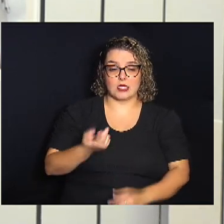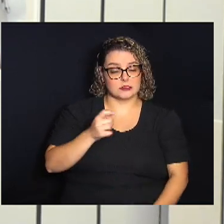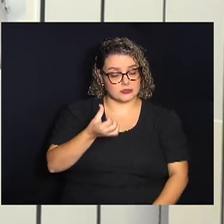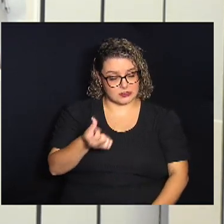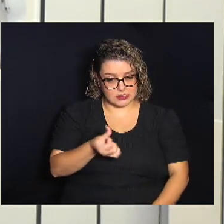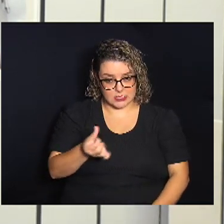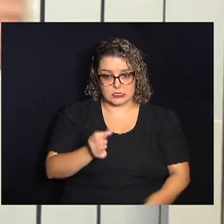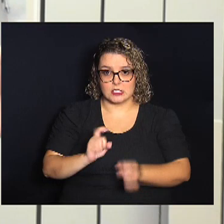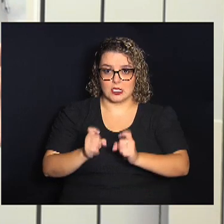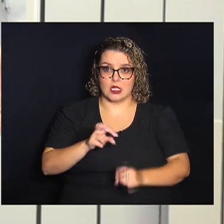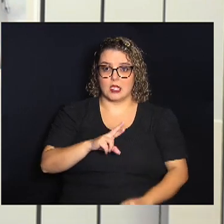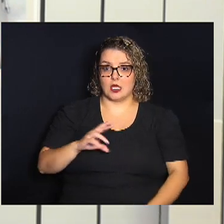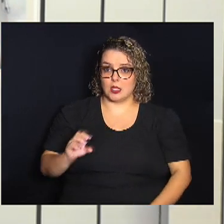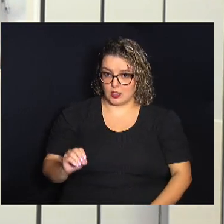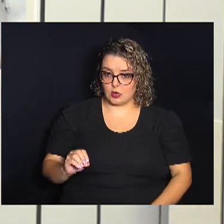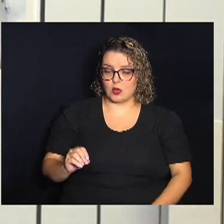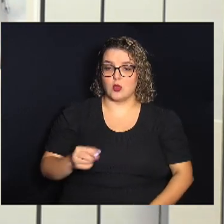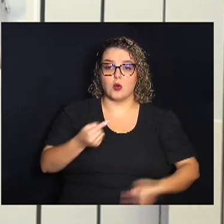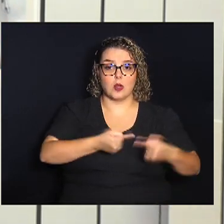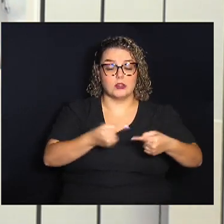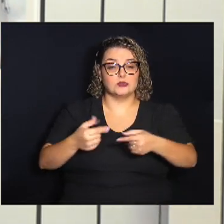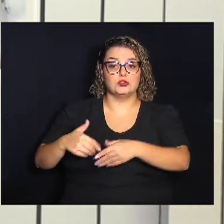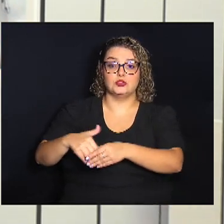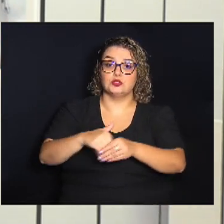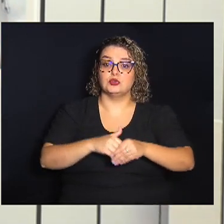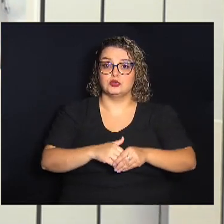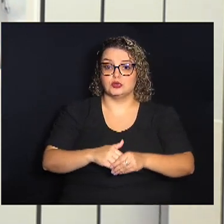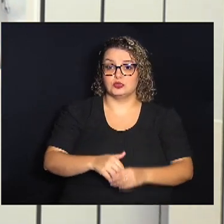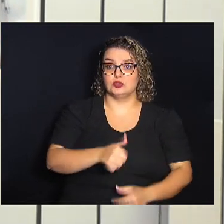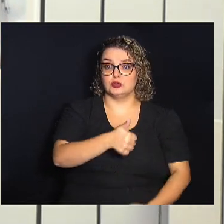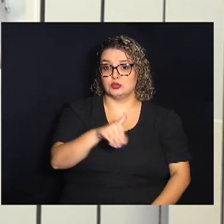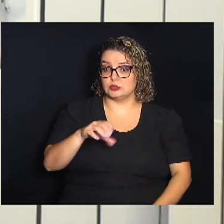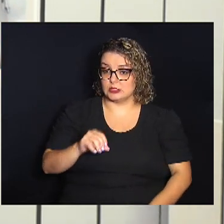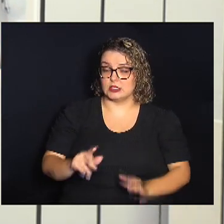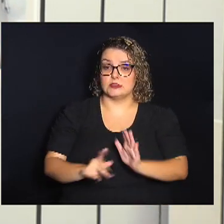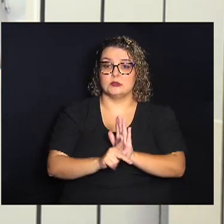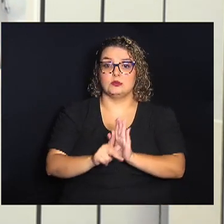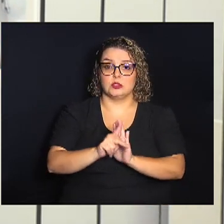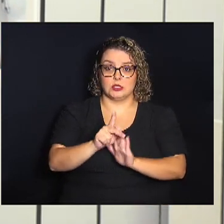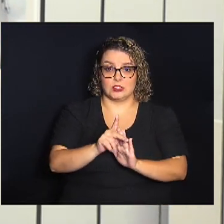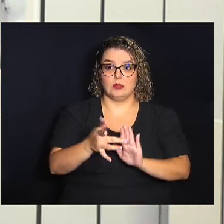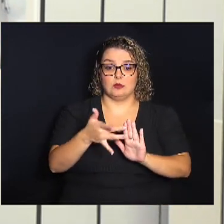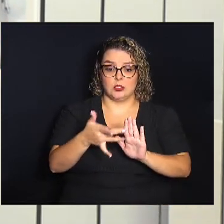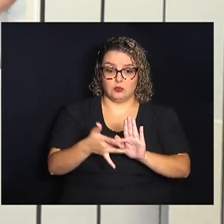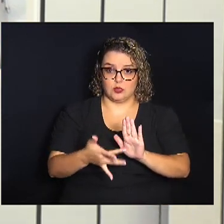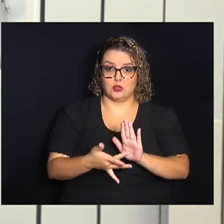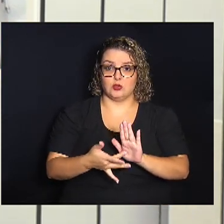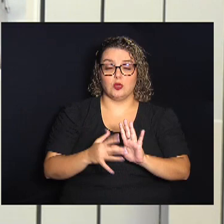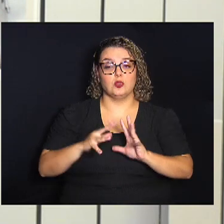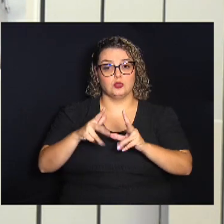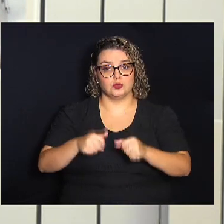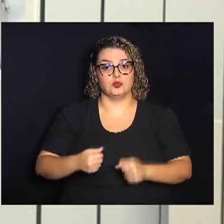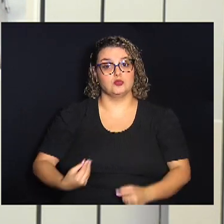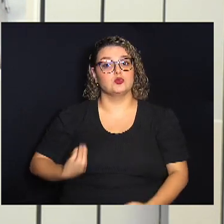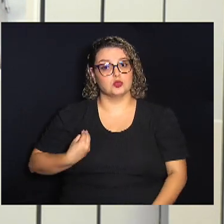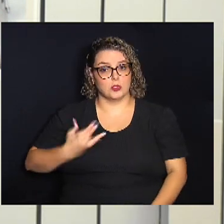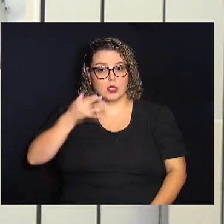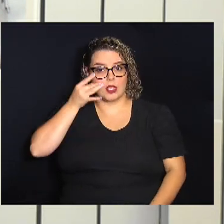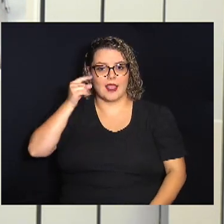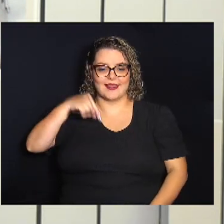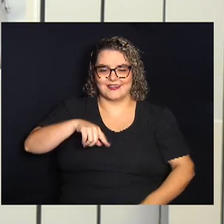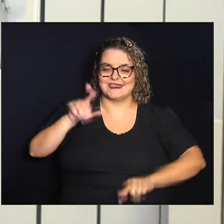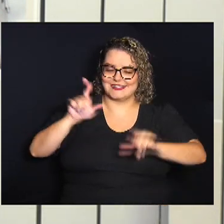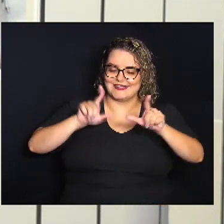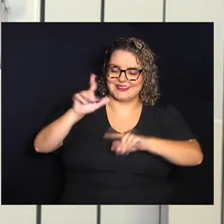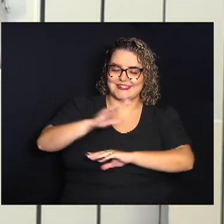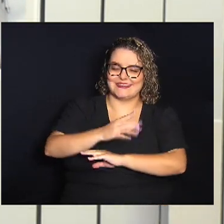reunião ordinária com as discussões e votações dos 10 projetos que estão na pauta, tudo com transmissão ao vivo aqui